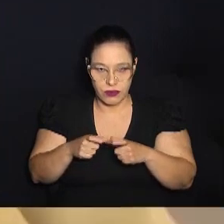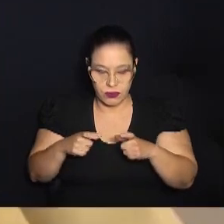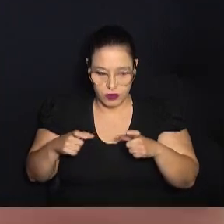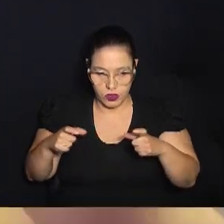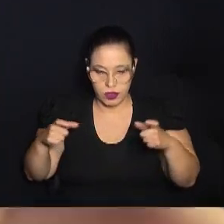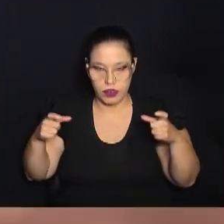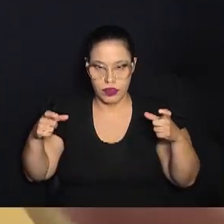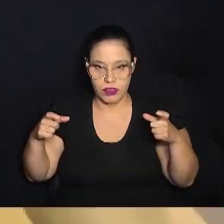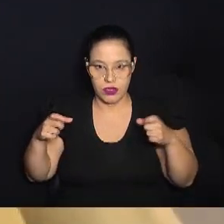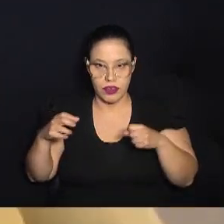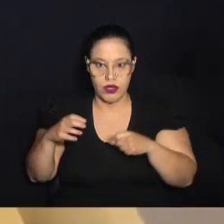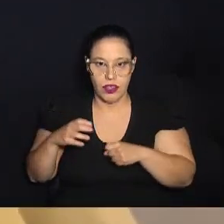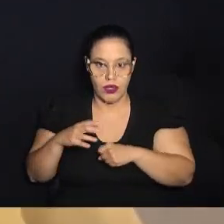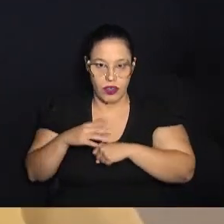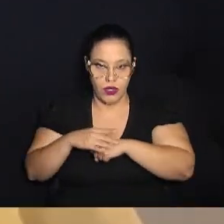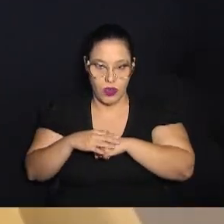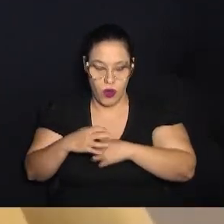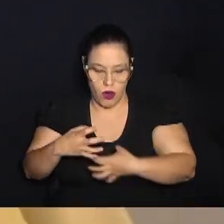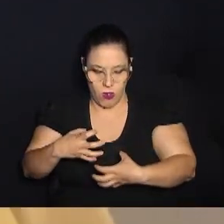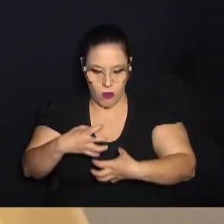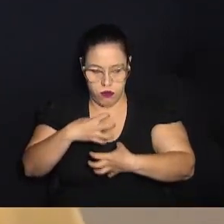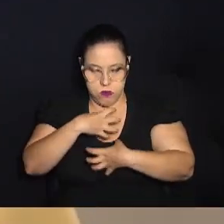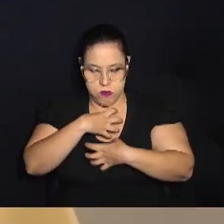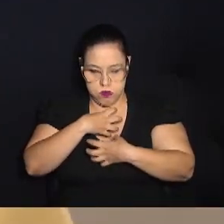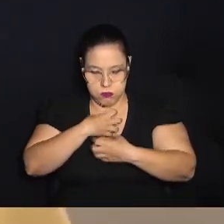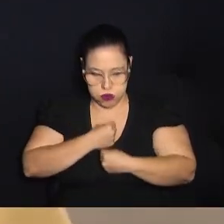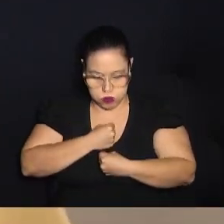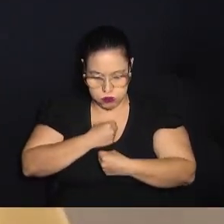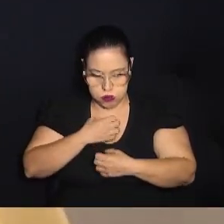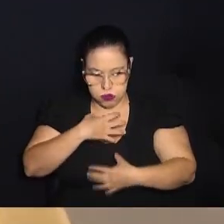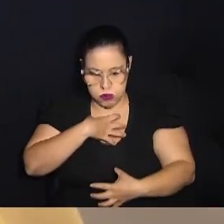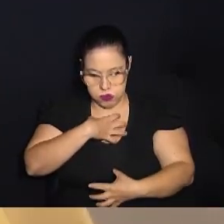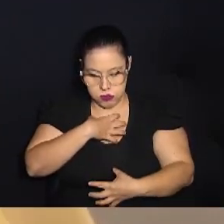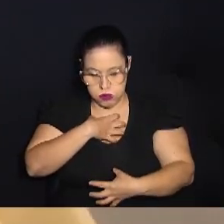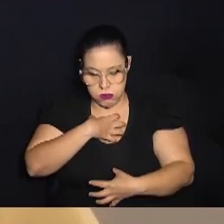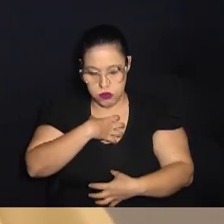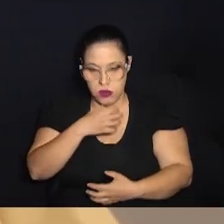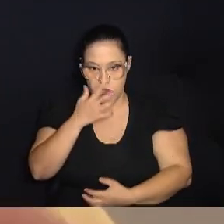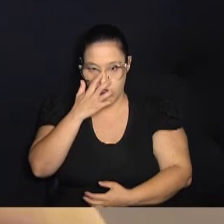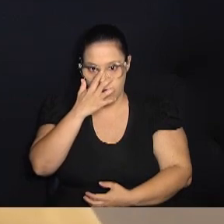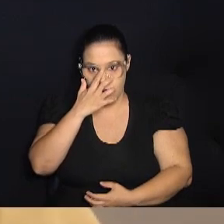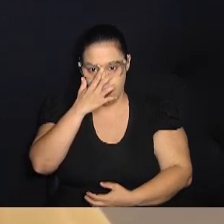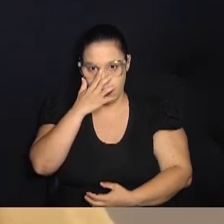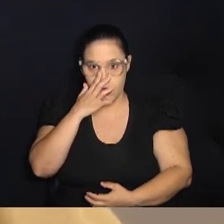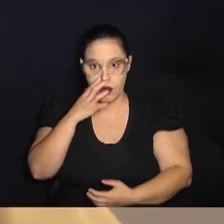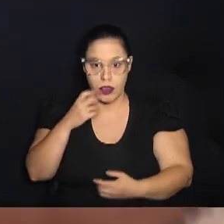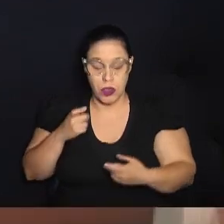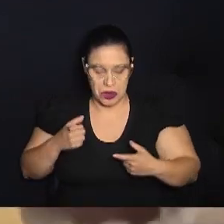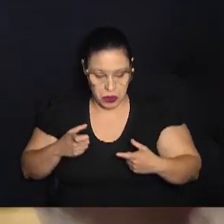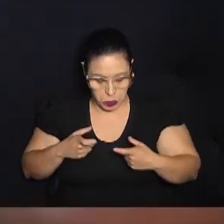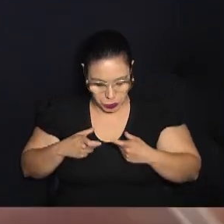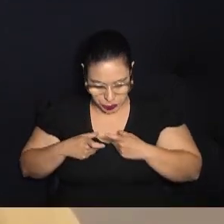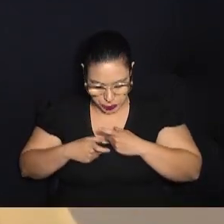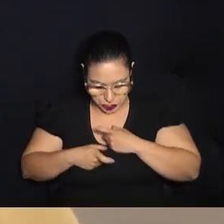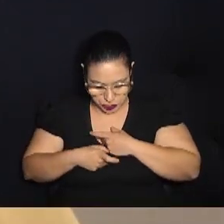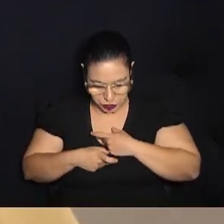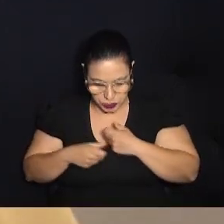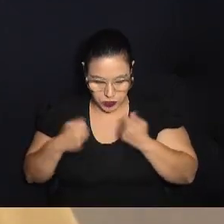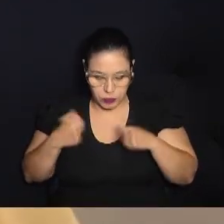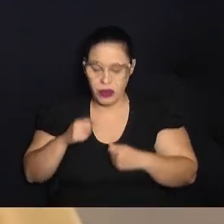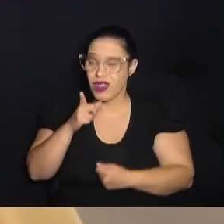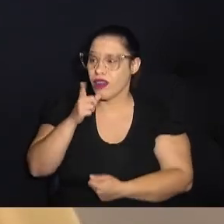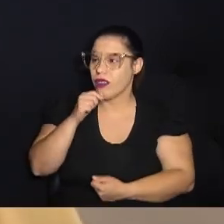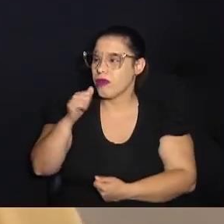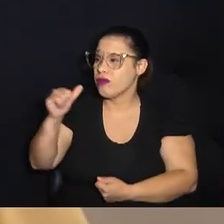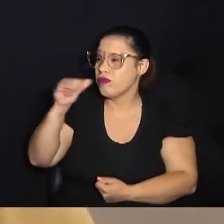aumentam também porque eu tenho mais infecções respiratórias, por isso também aumentam os eventos cardiovasculares. Não só porque o vaso estreita, não só porque o paciente tem menos necessidade